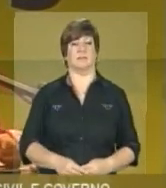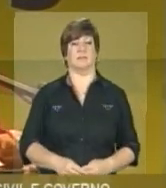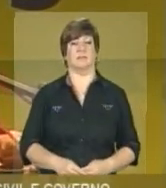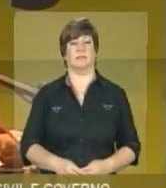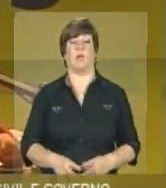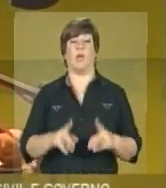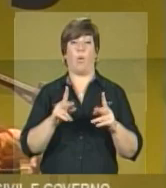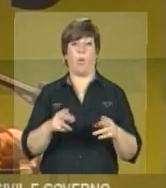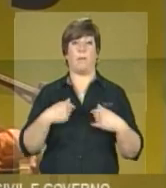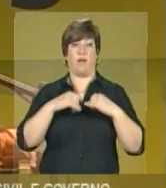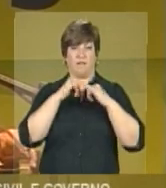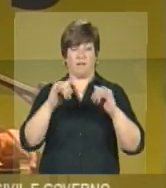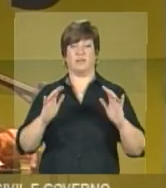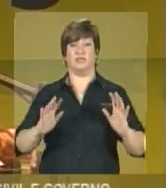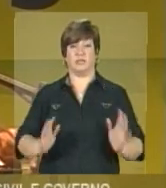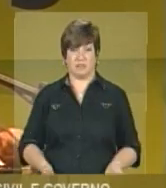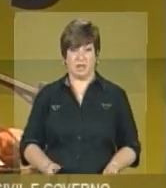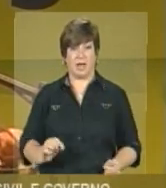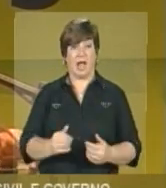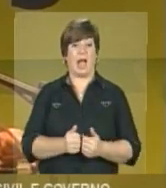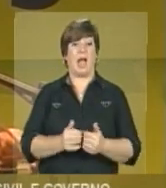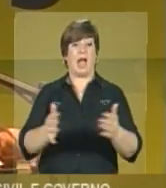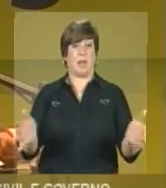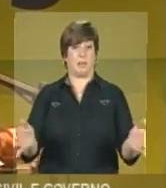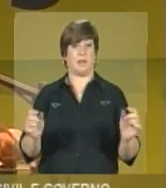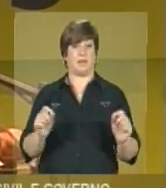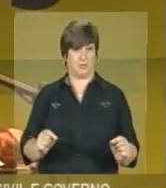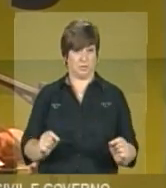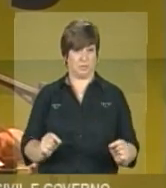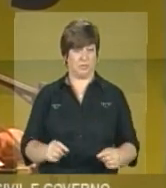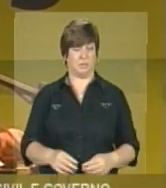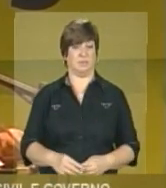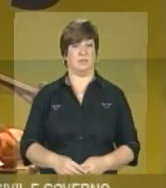Como afirmei na abertura,